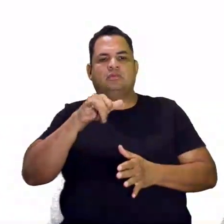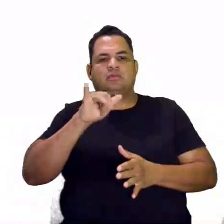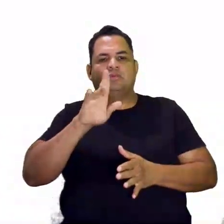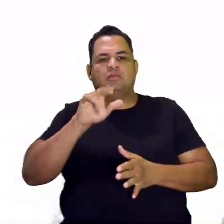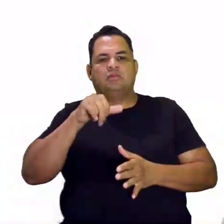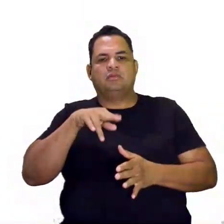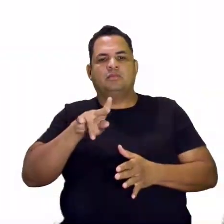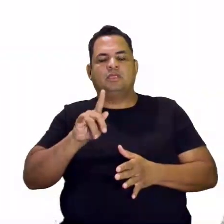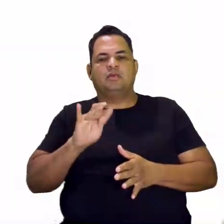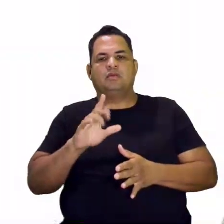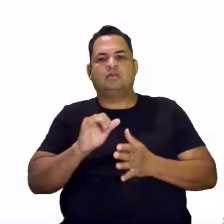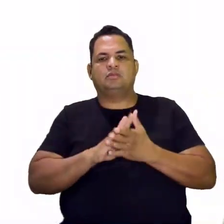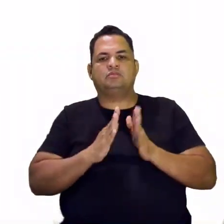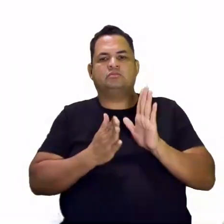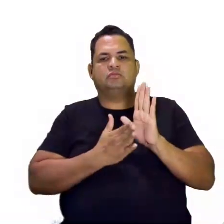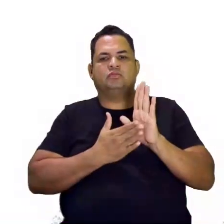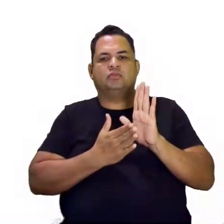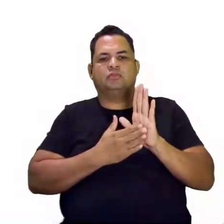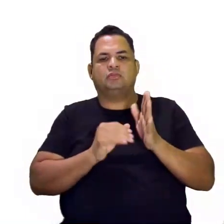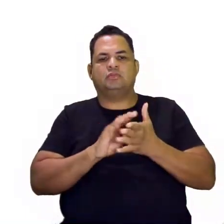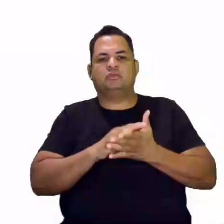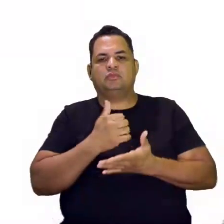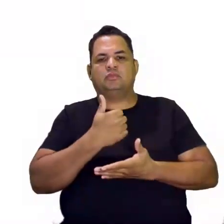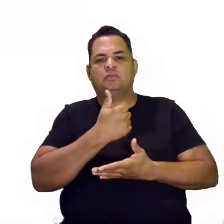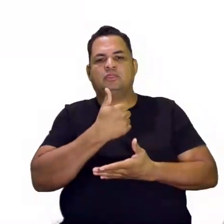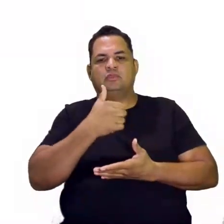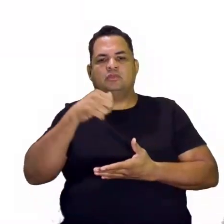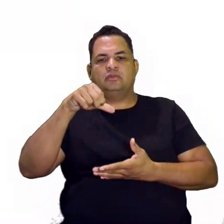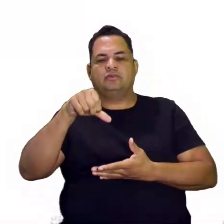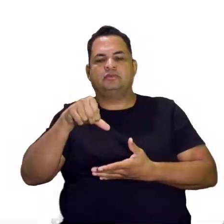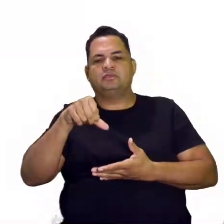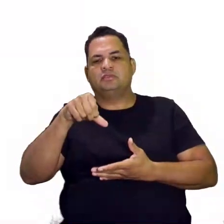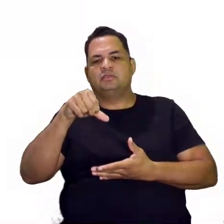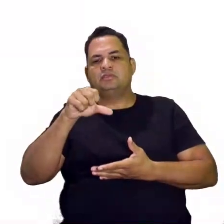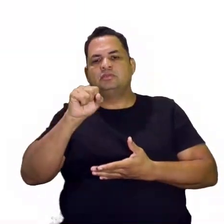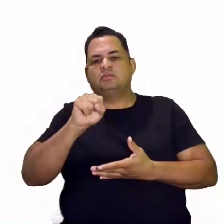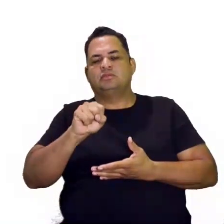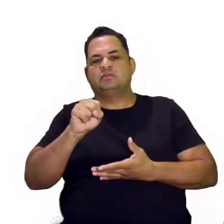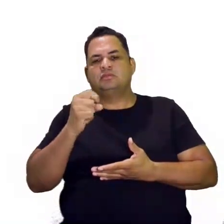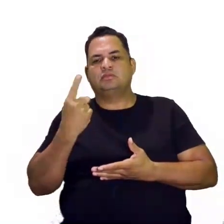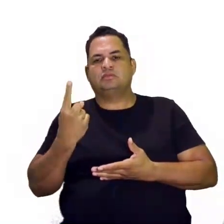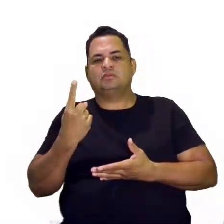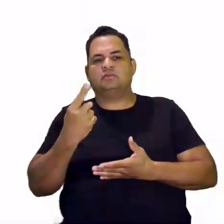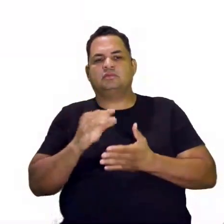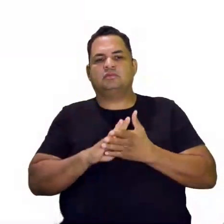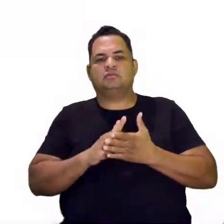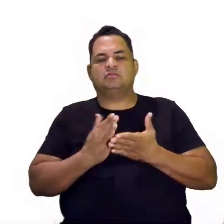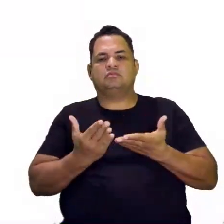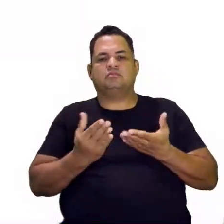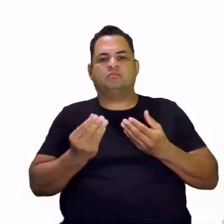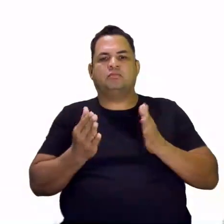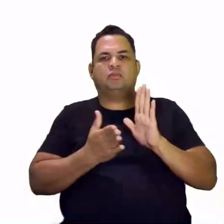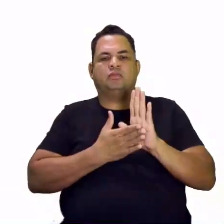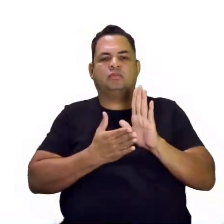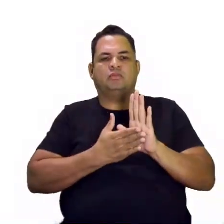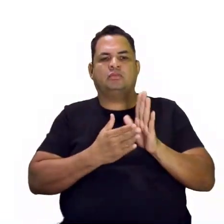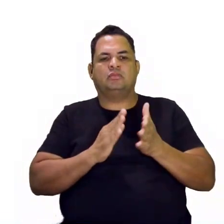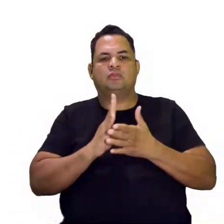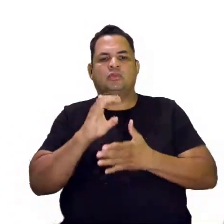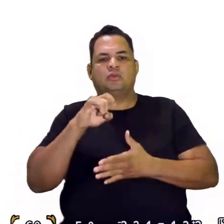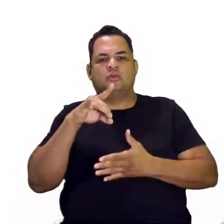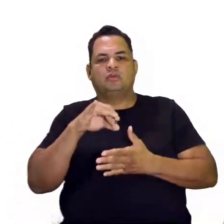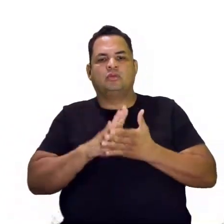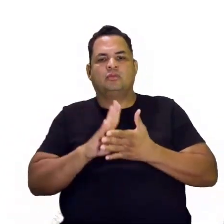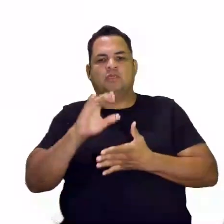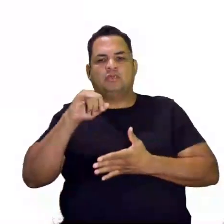Lynn Margulis em 1881, que propõe o seguinte: